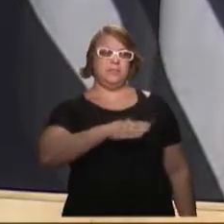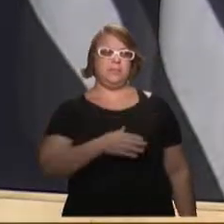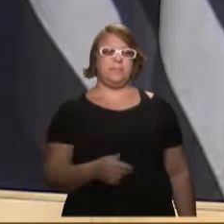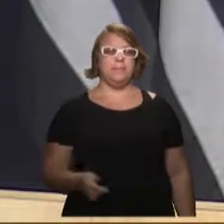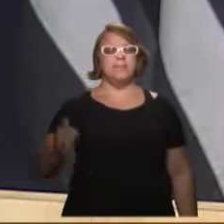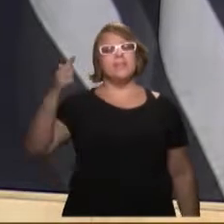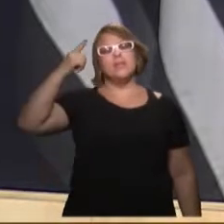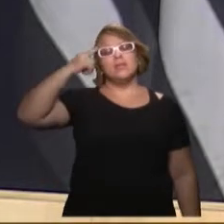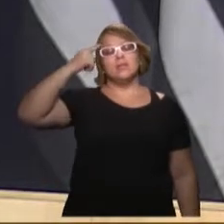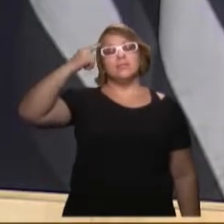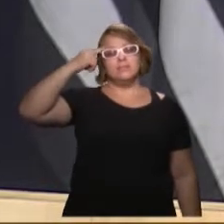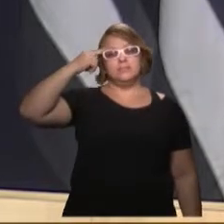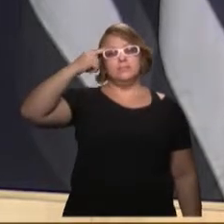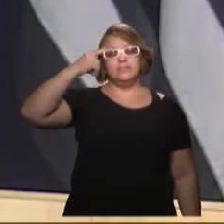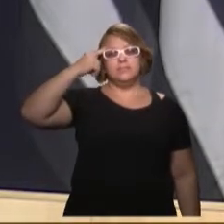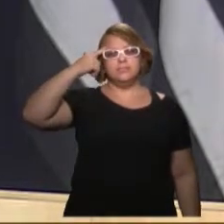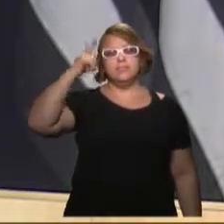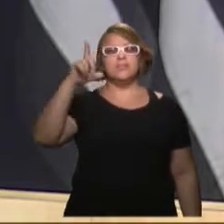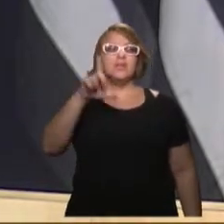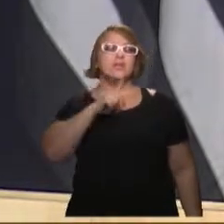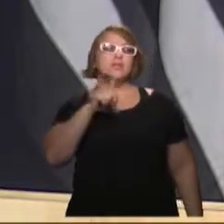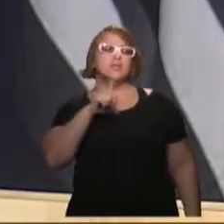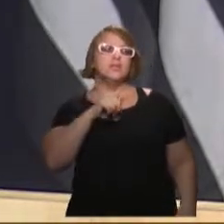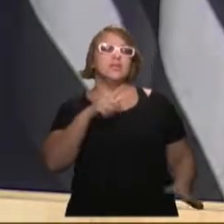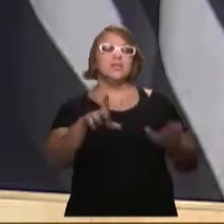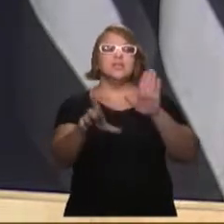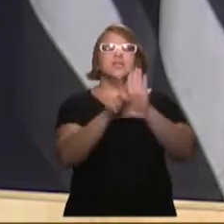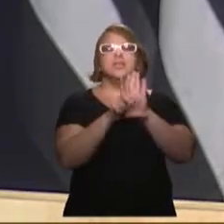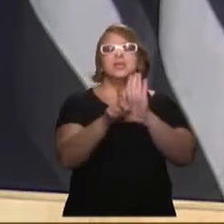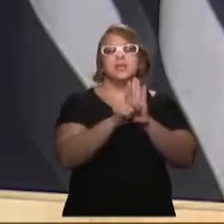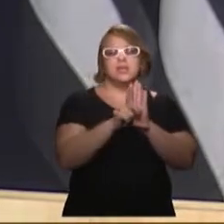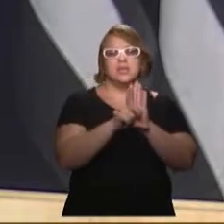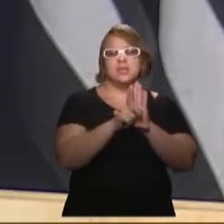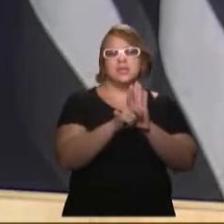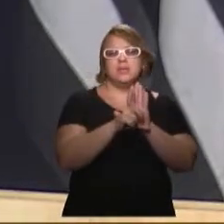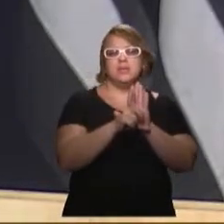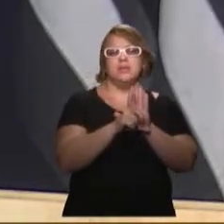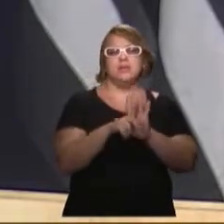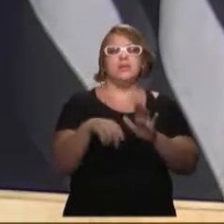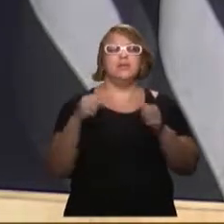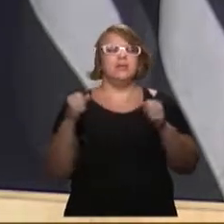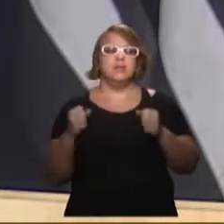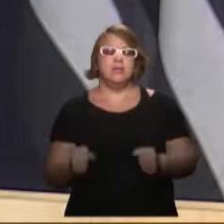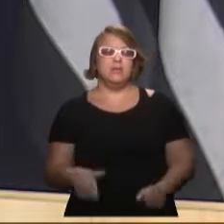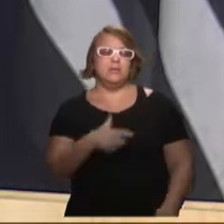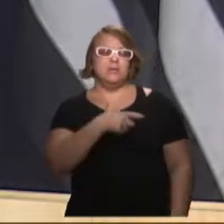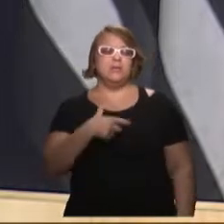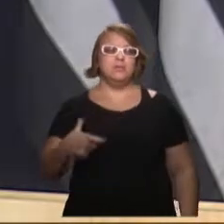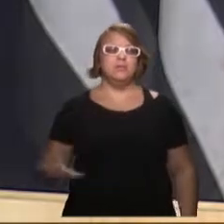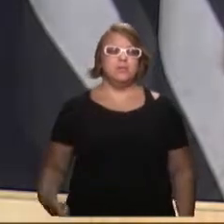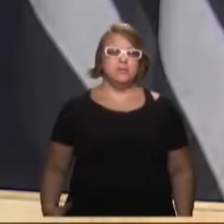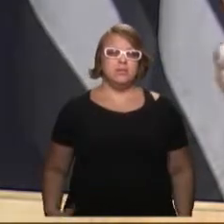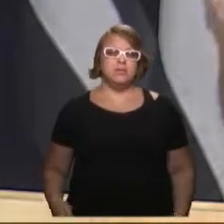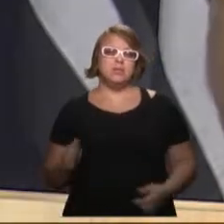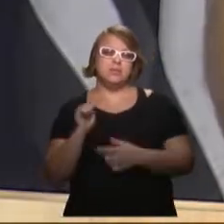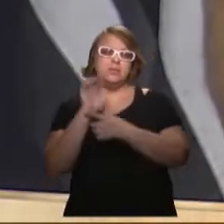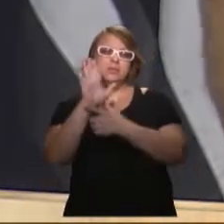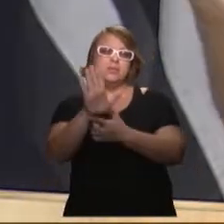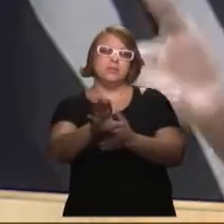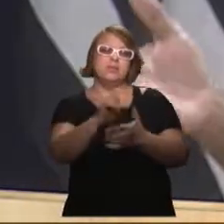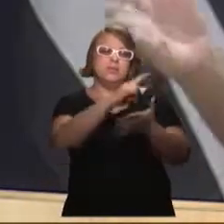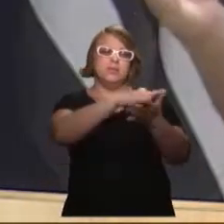que é autorizativa, que autoriza o poder público de mediante comprovação de que as pessoas